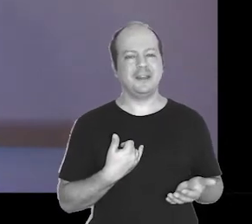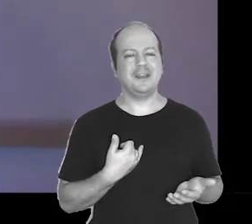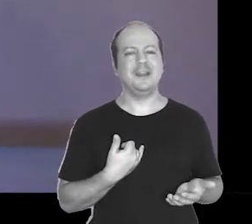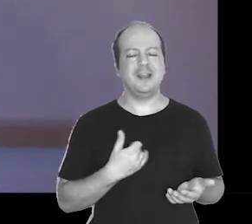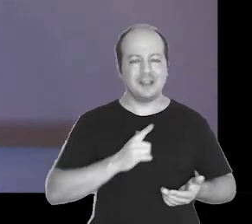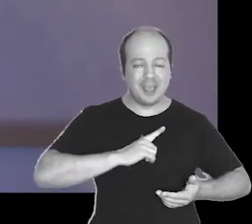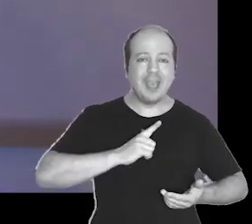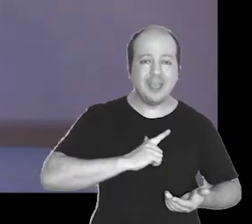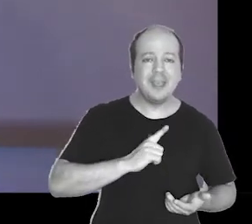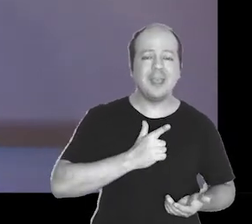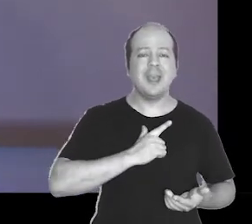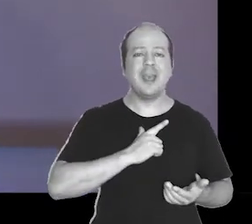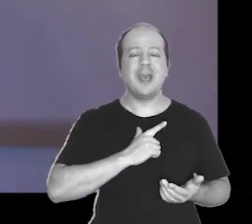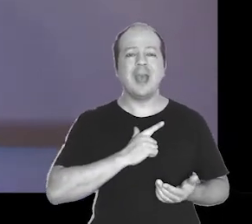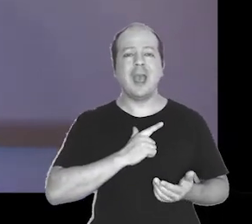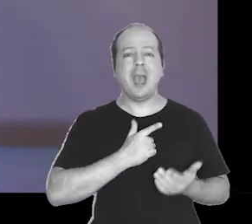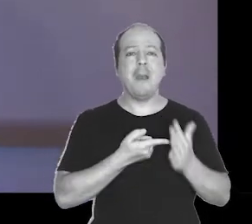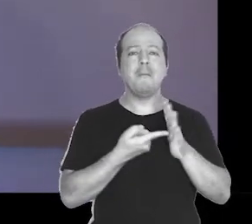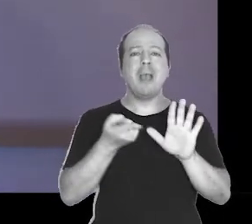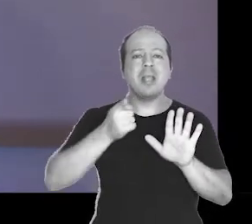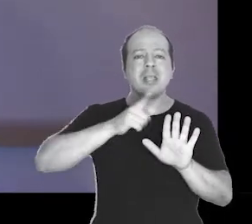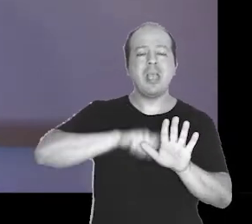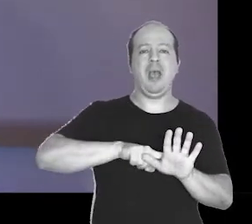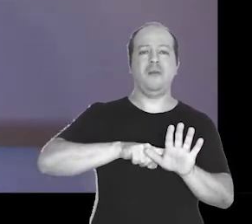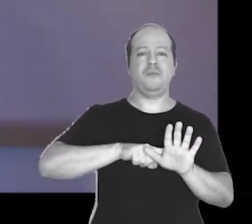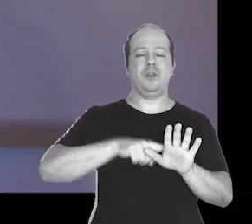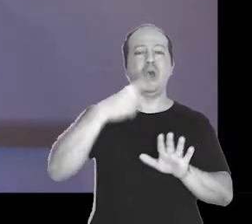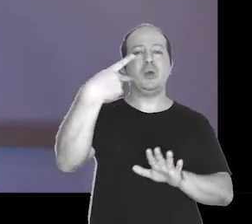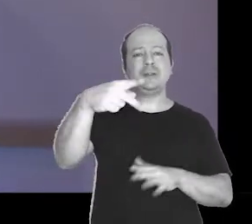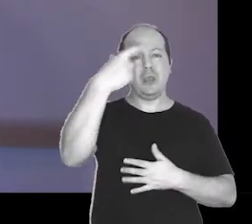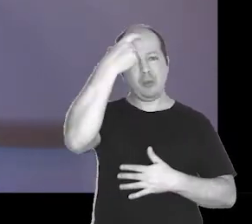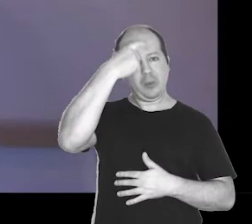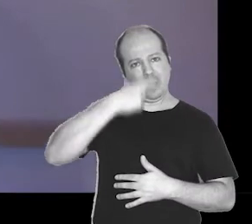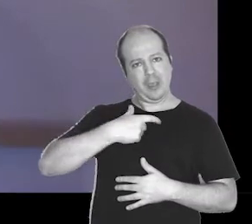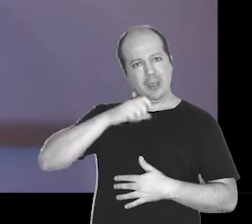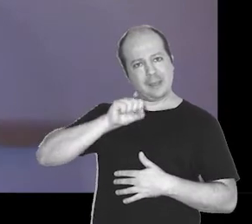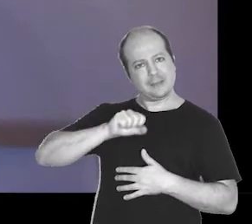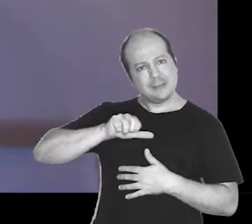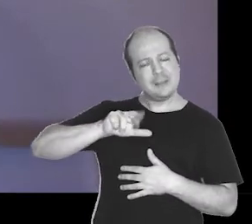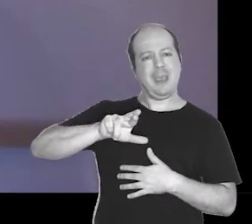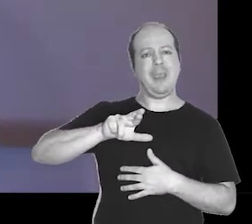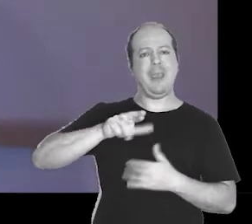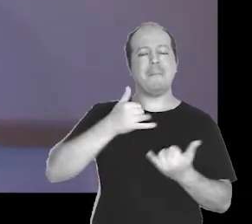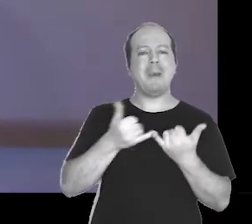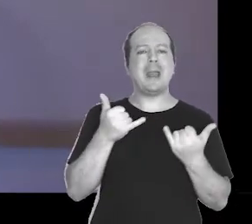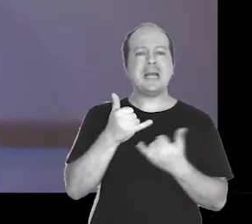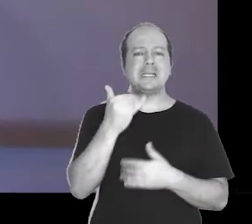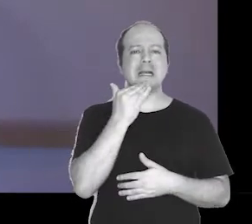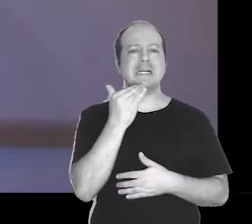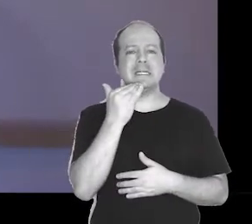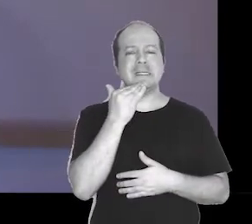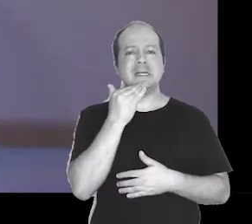constituem a metáfora do seu próprio ser, inacabado,